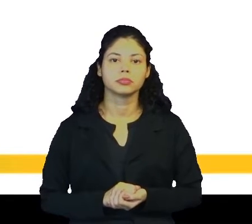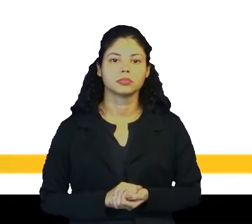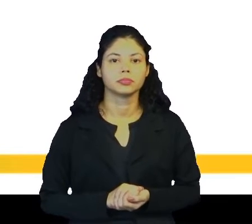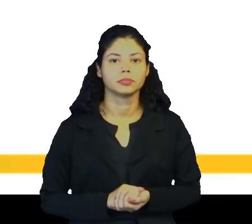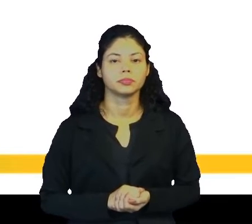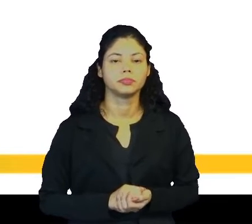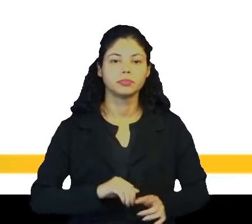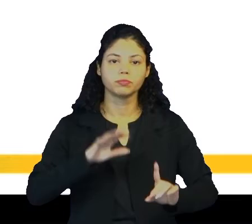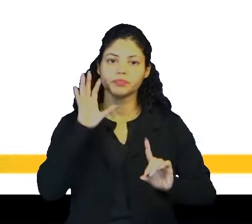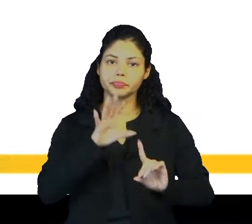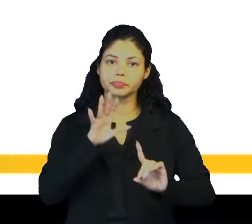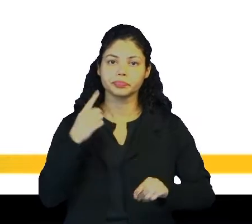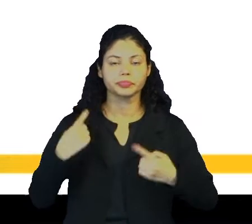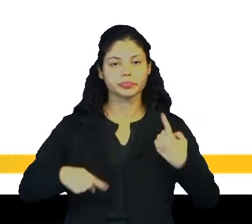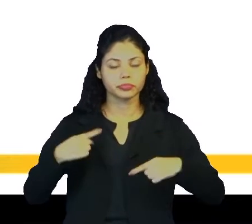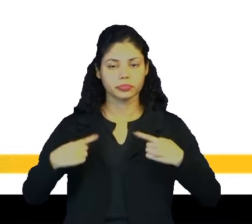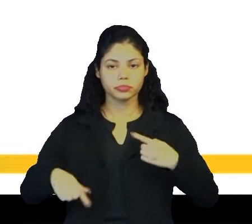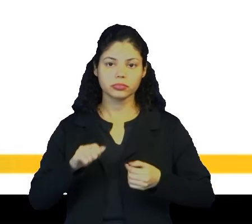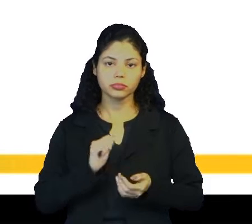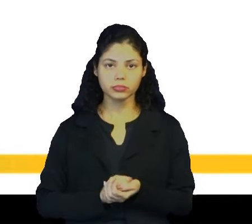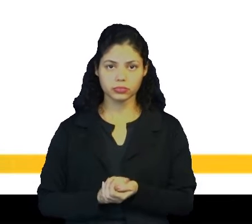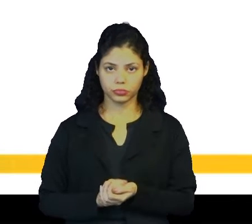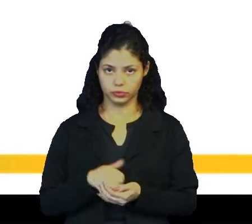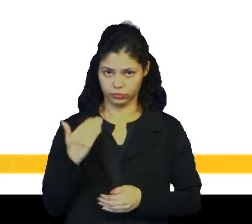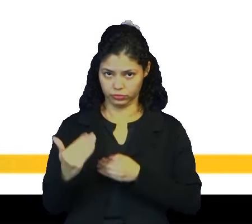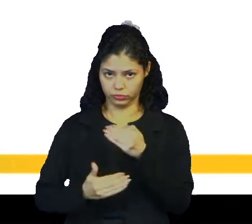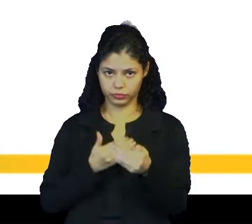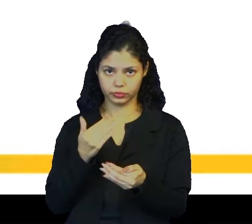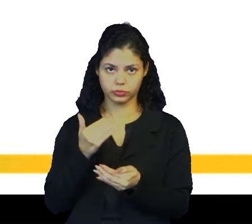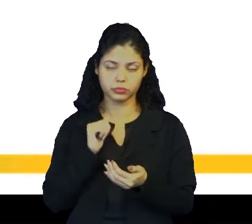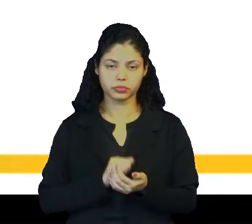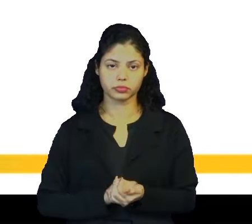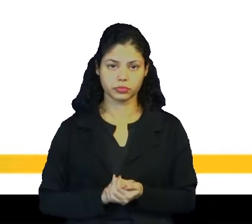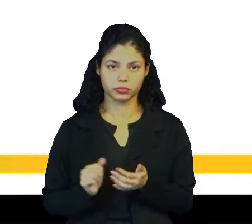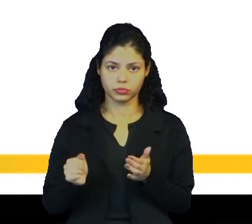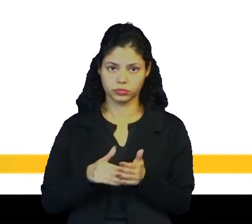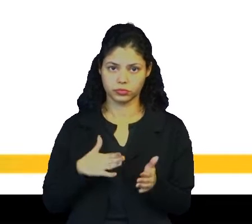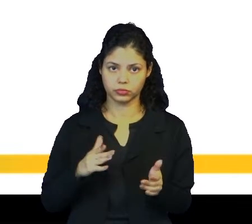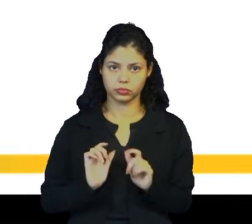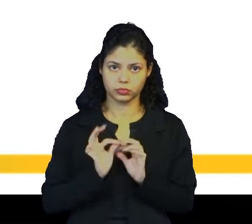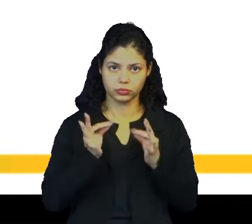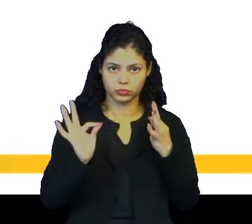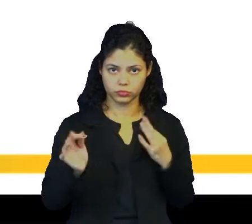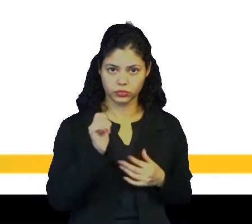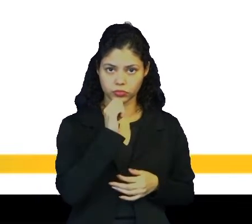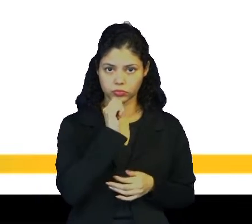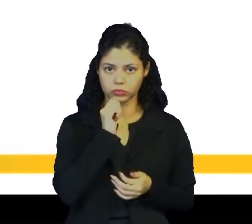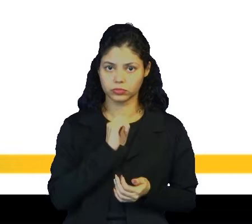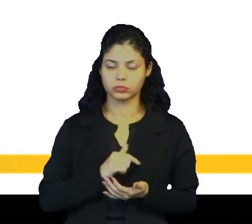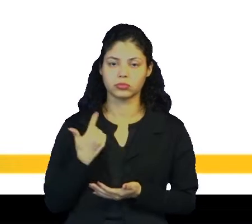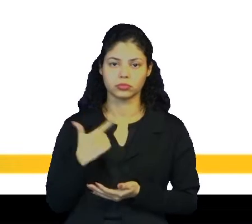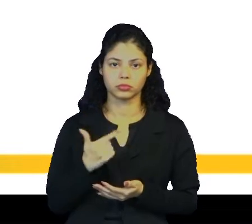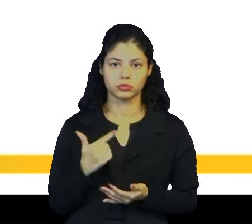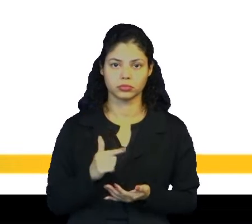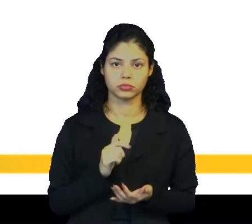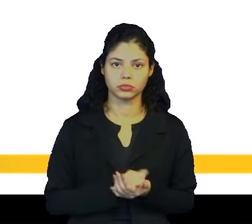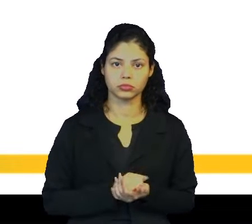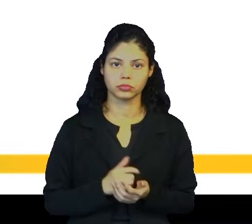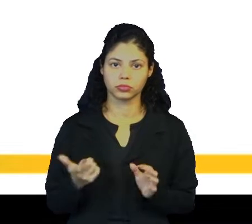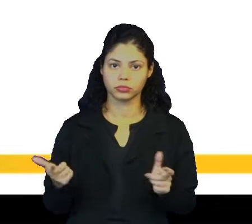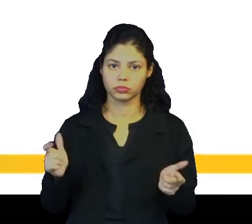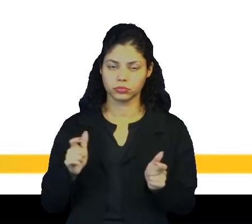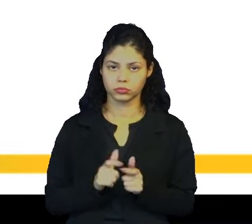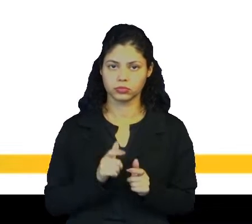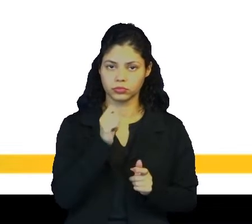As influências políticas, embora o processo tenha sido muito longo e não sem momentos de recuo,